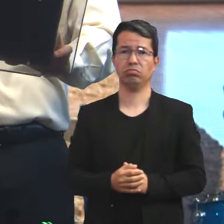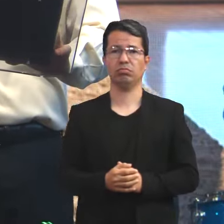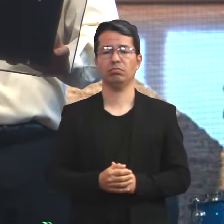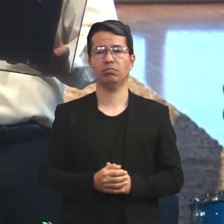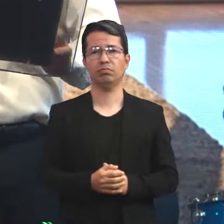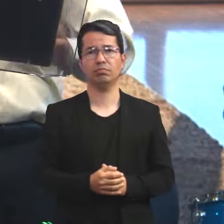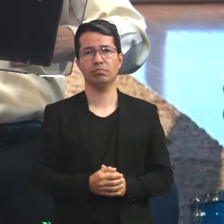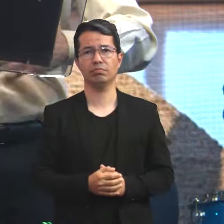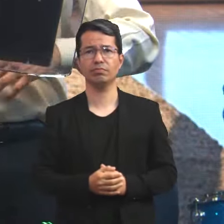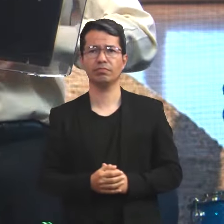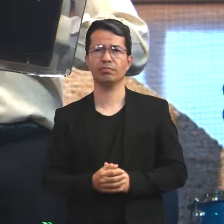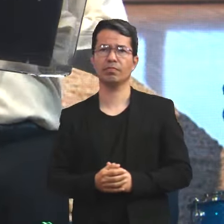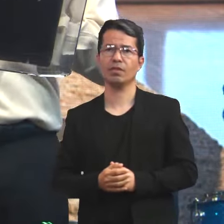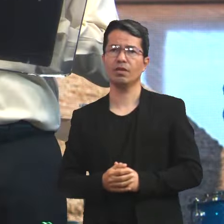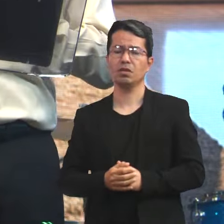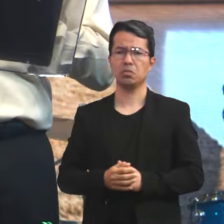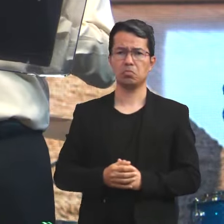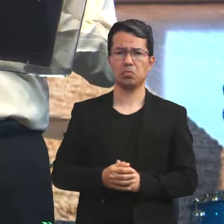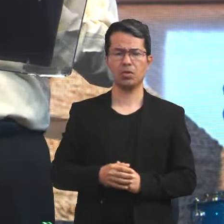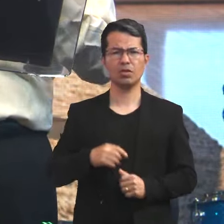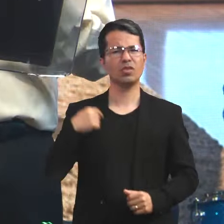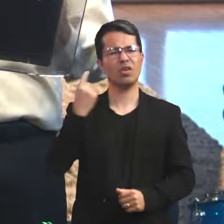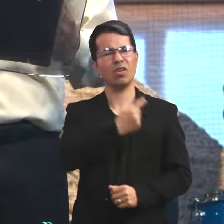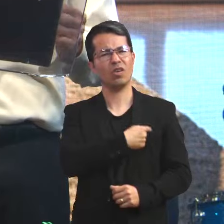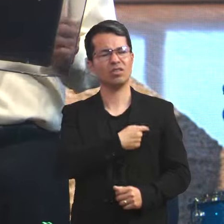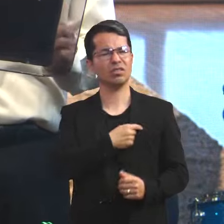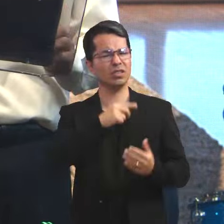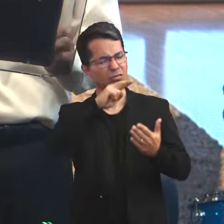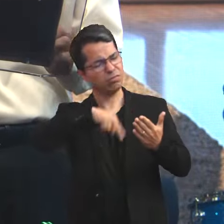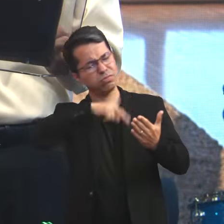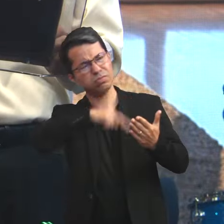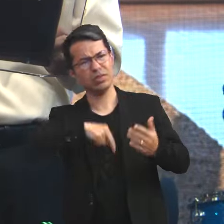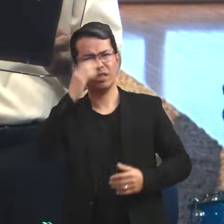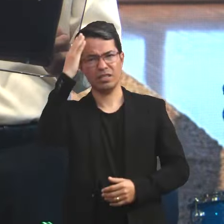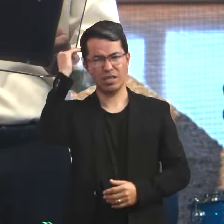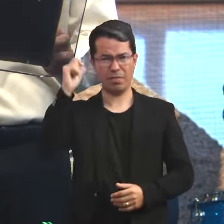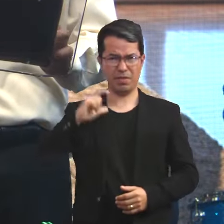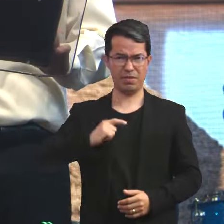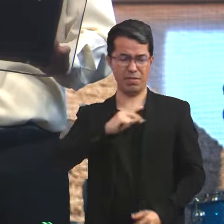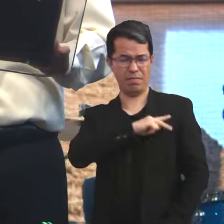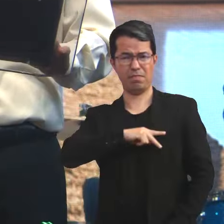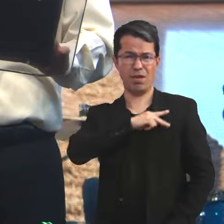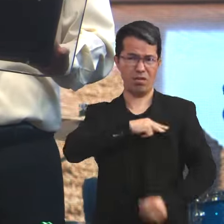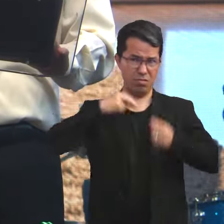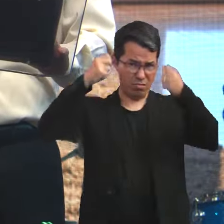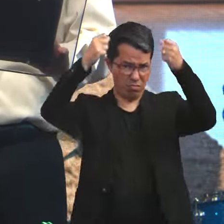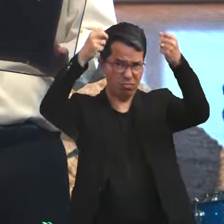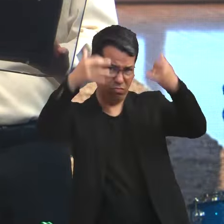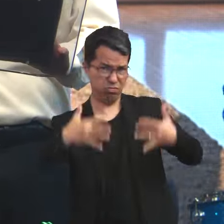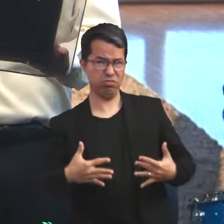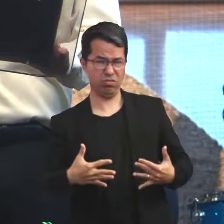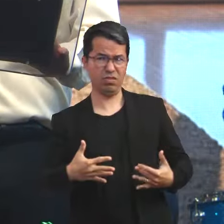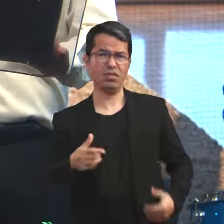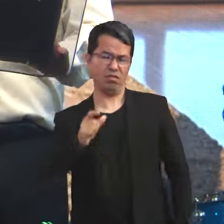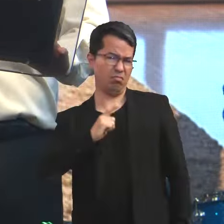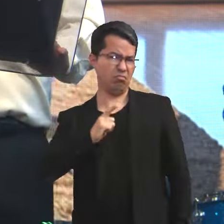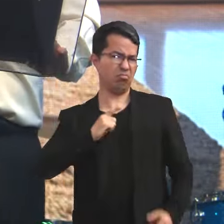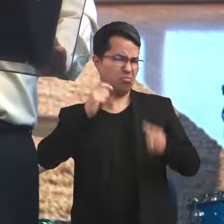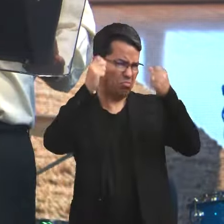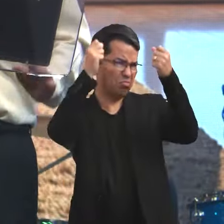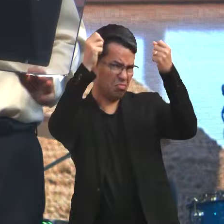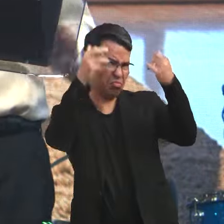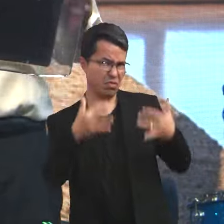Éfeso de algun mana considerado que este discurso de pao de certa forma tem considerado que esse discurso